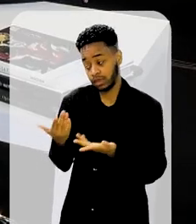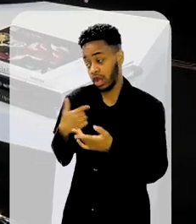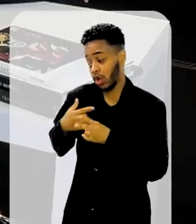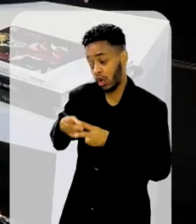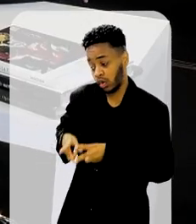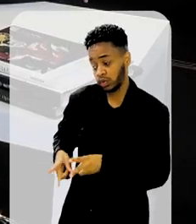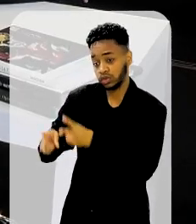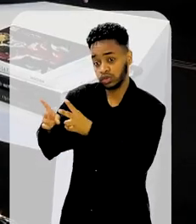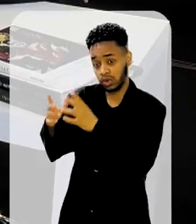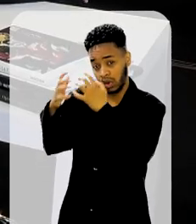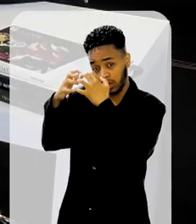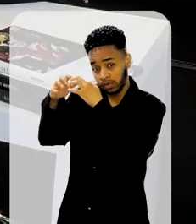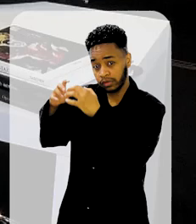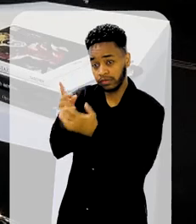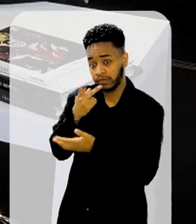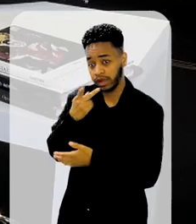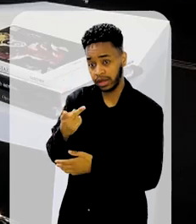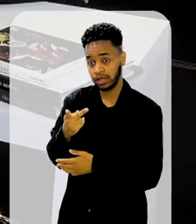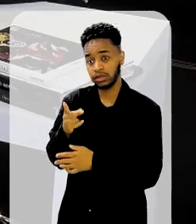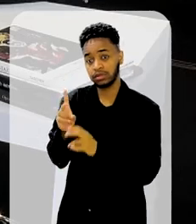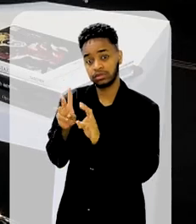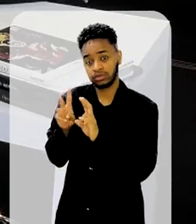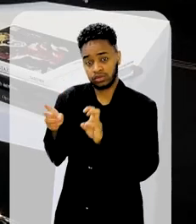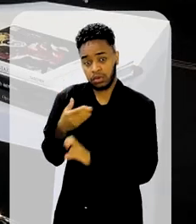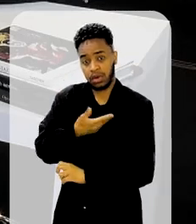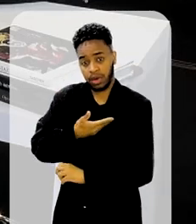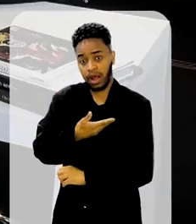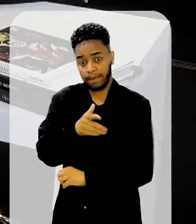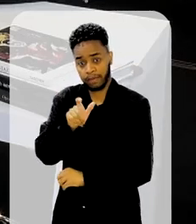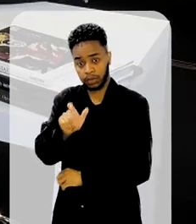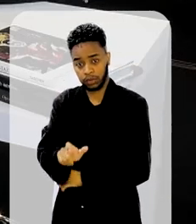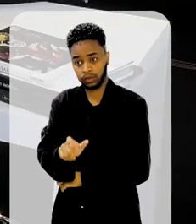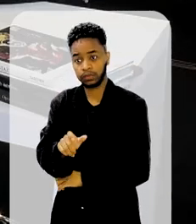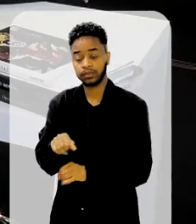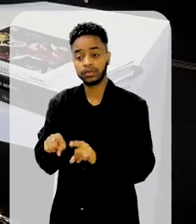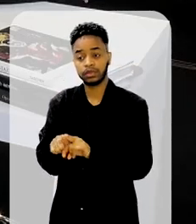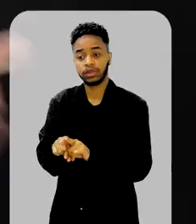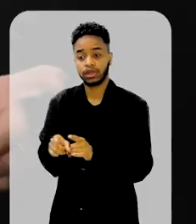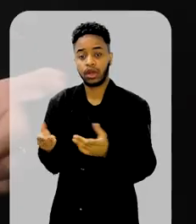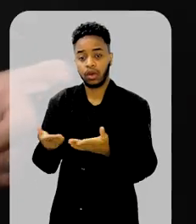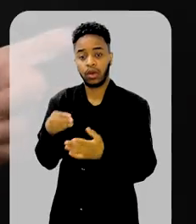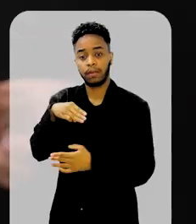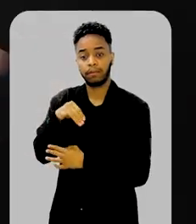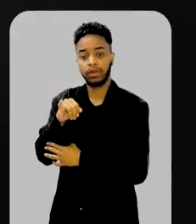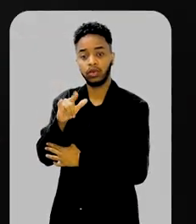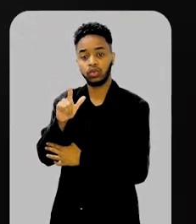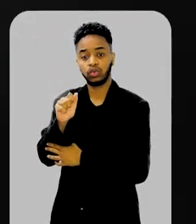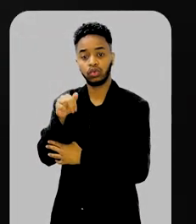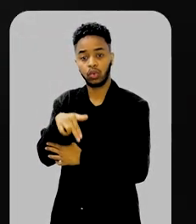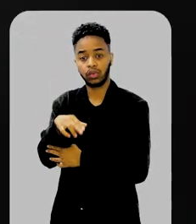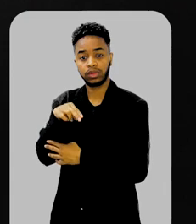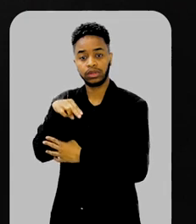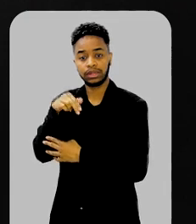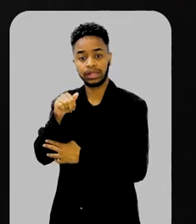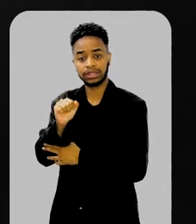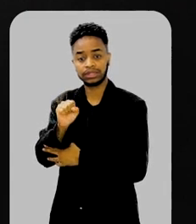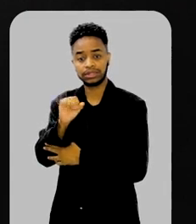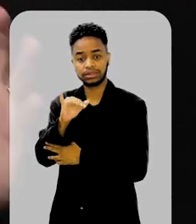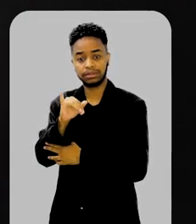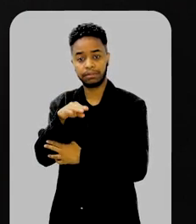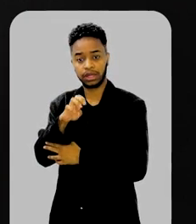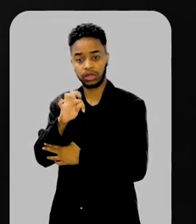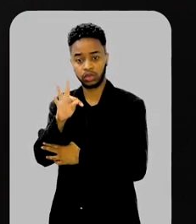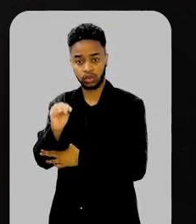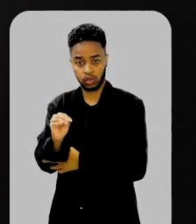dar continuidade ao raciocínio me valendo da amizade com André Rodrigues vamos lá e agora trago para Milton Nascimento 2025